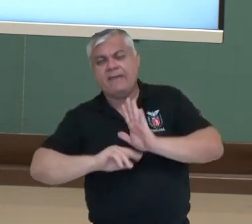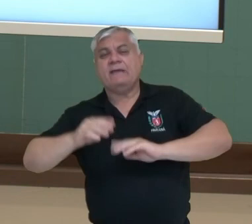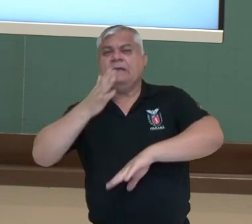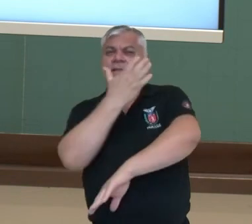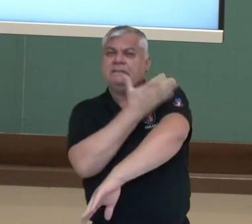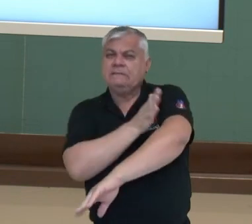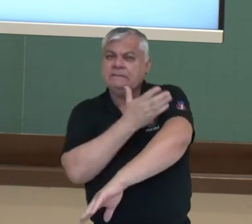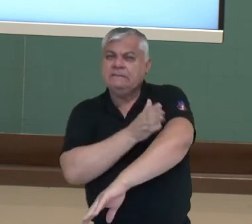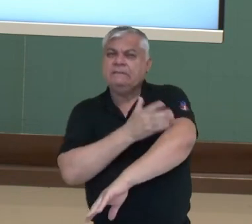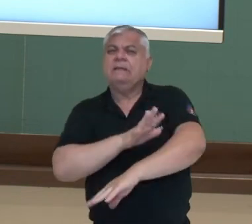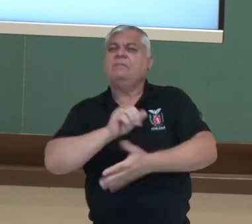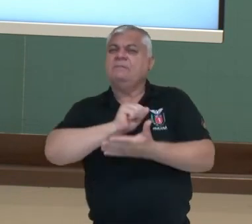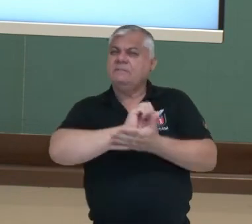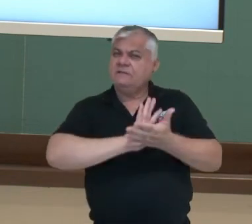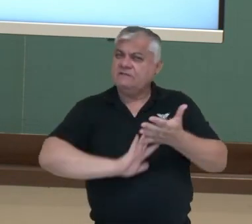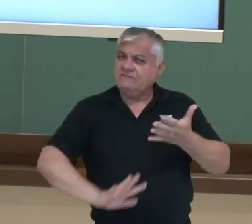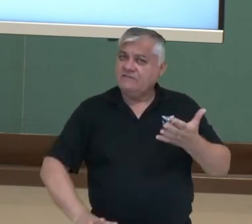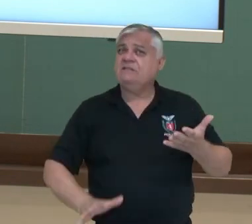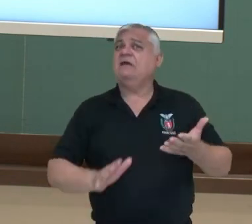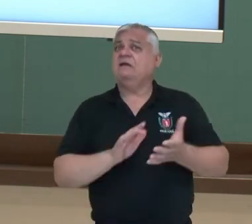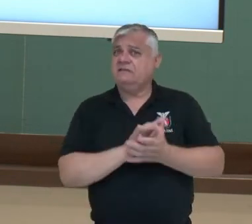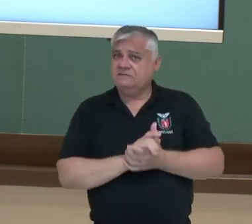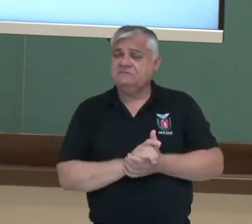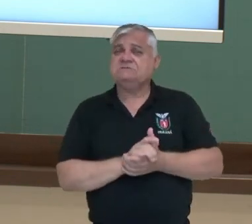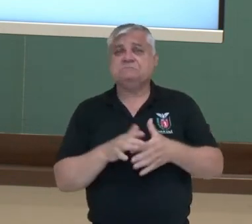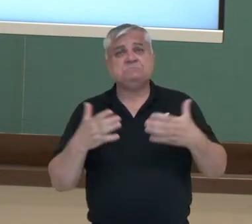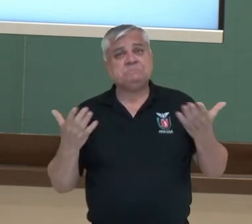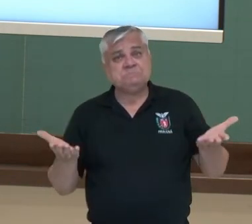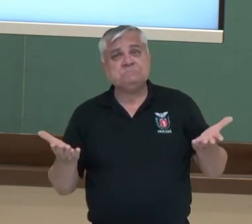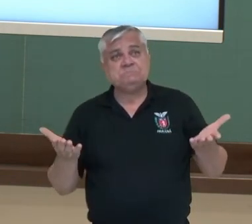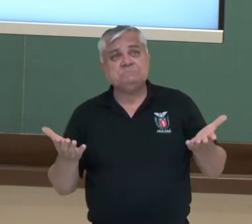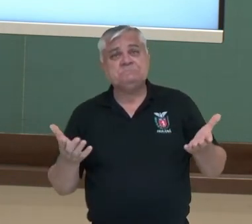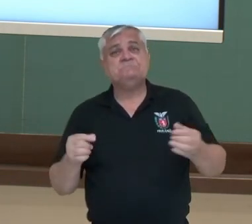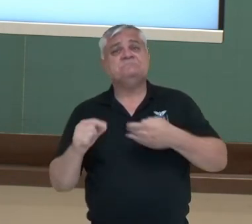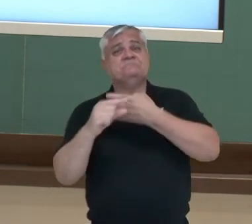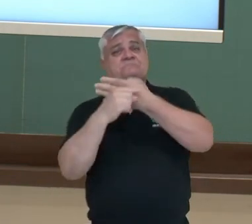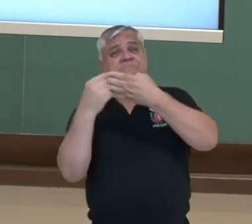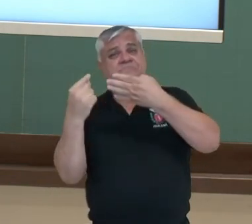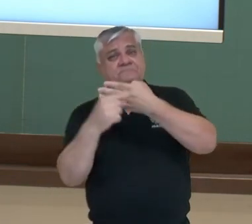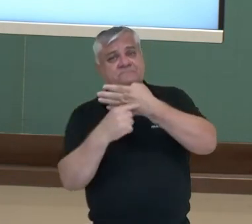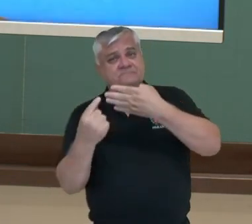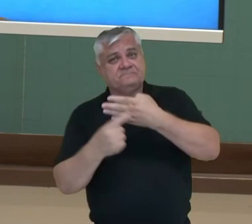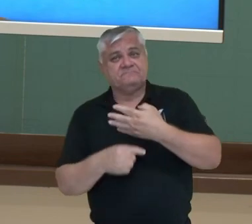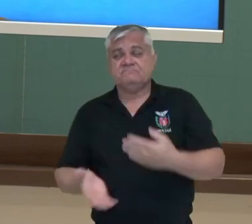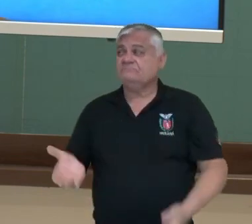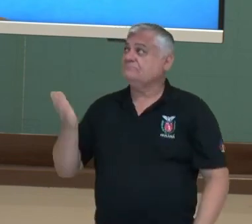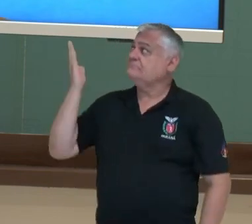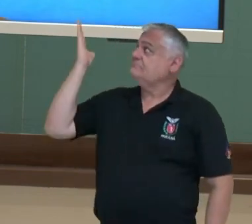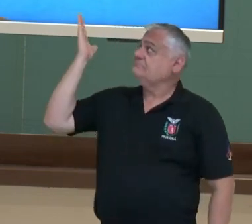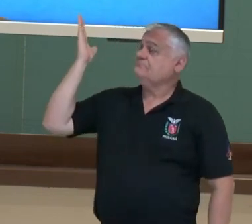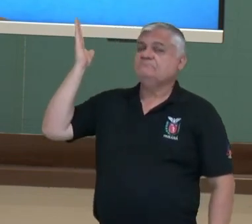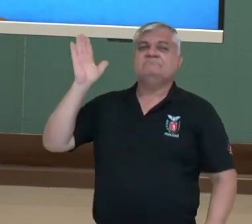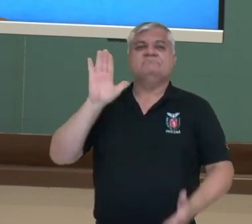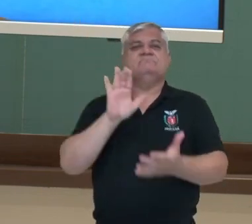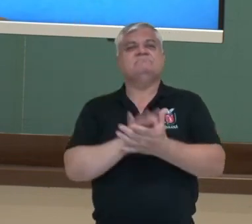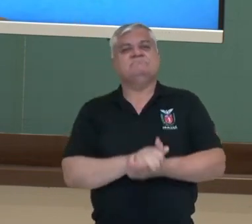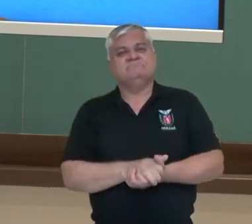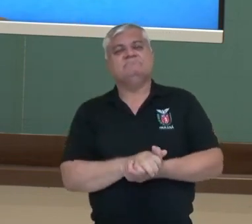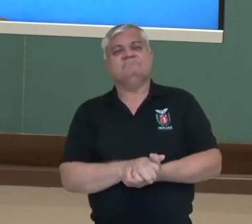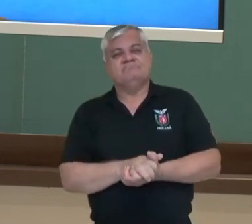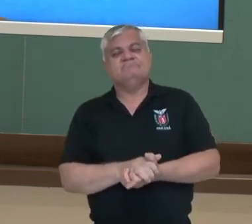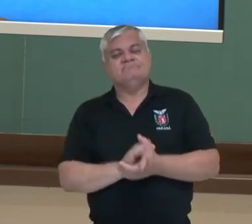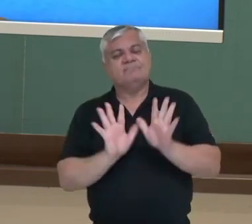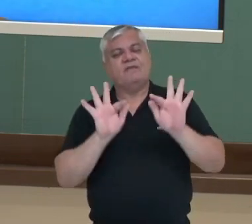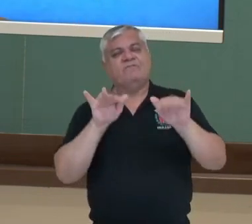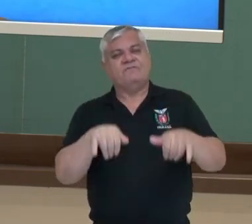praticamos esses conhecimentos através de atividades e aqui estão algumas referências e de fato